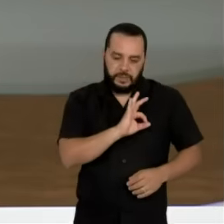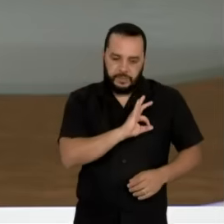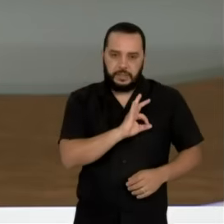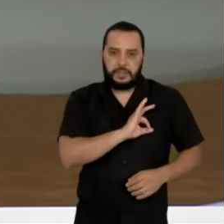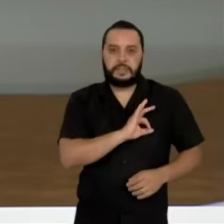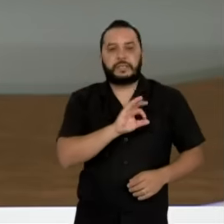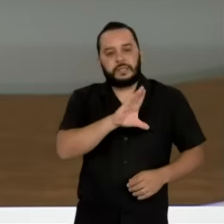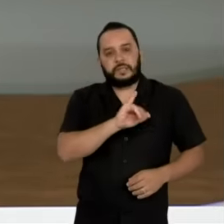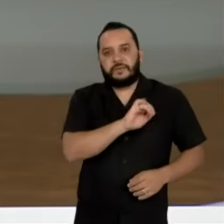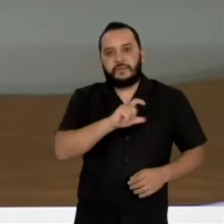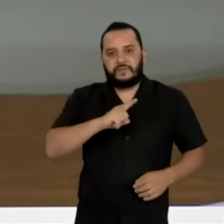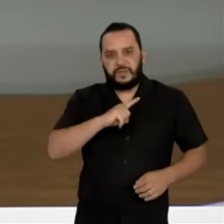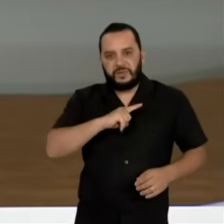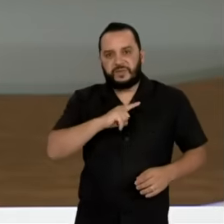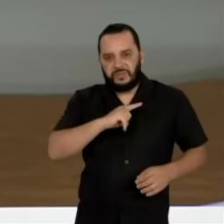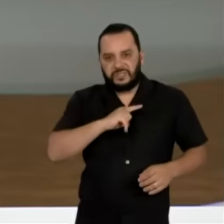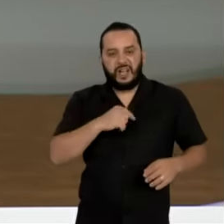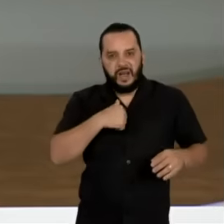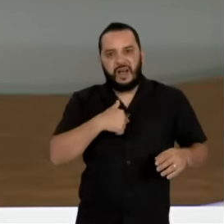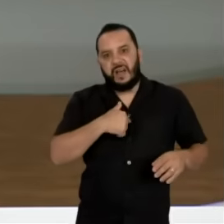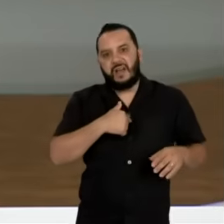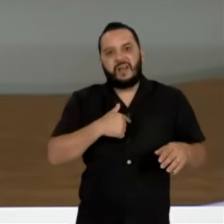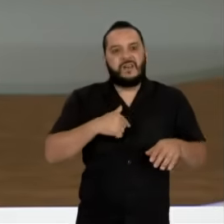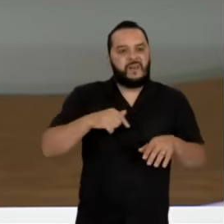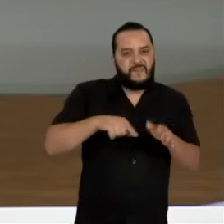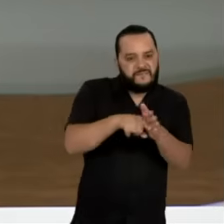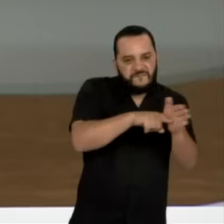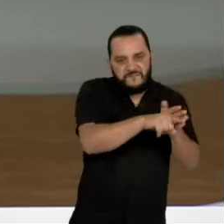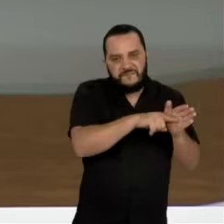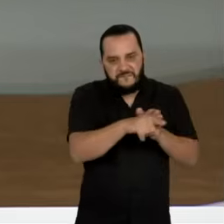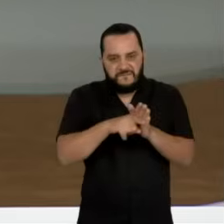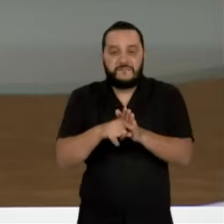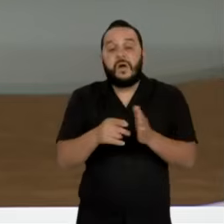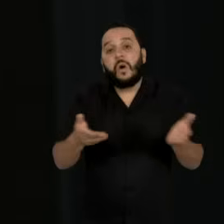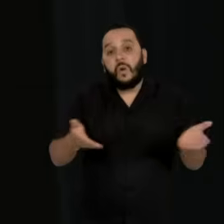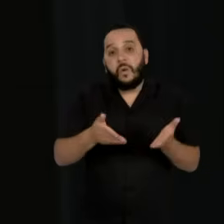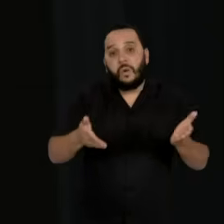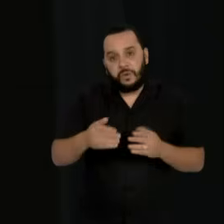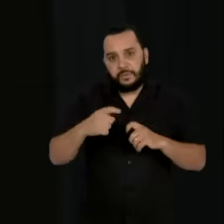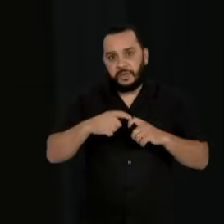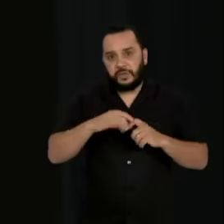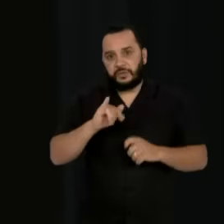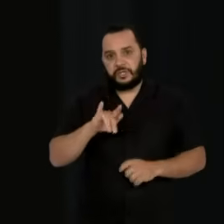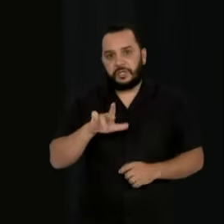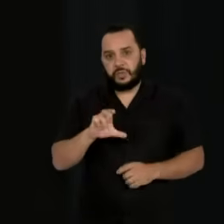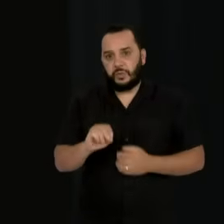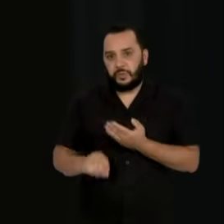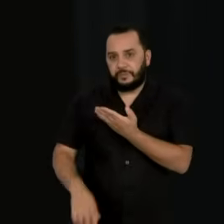episódio. Nós recebemos hoje o médico Eugênio Scanavino.